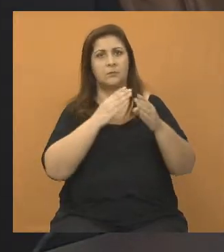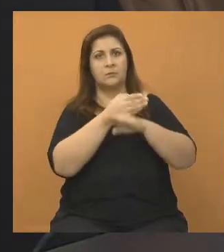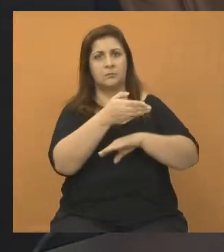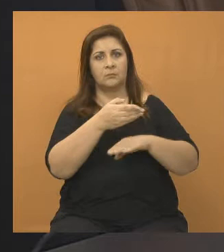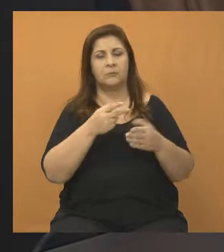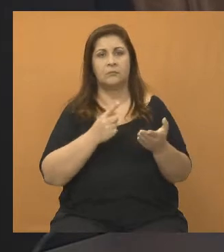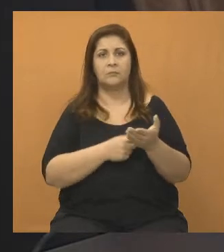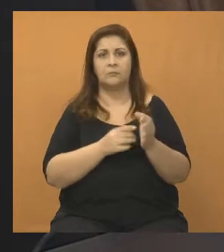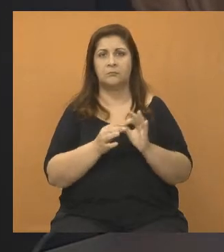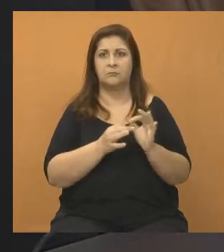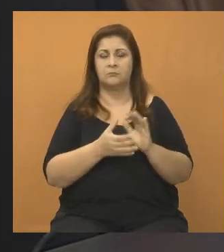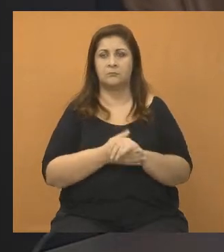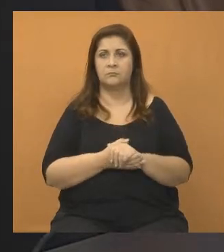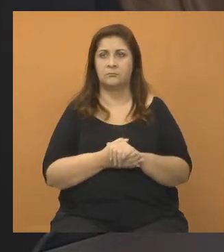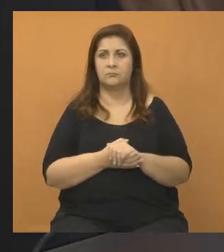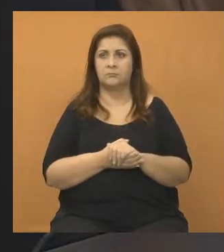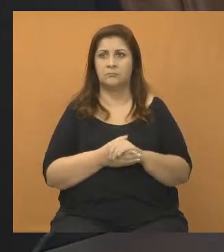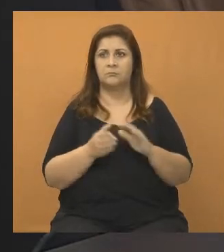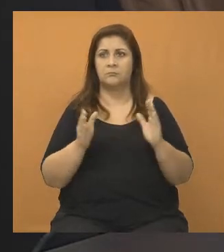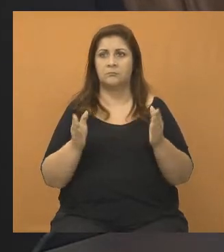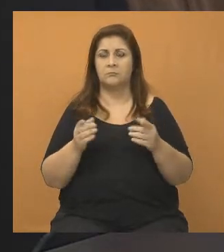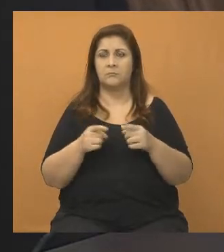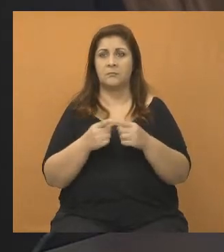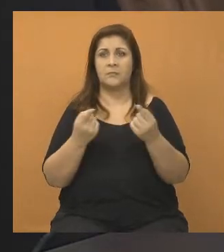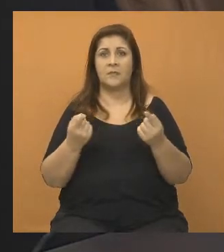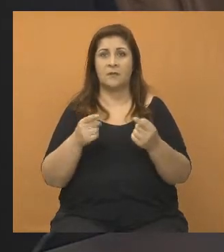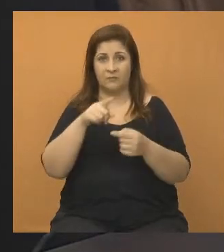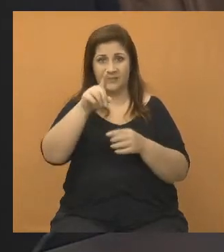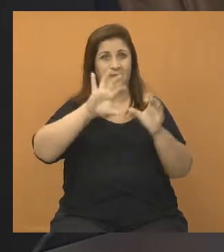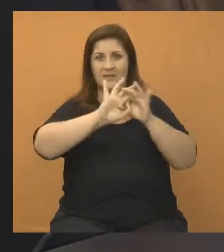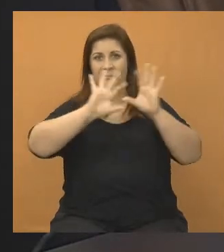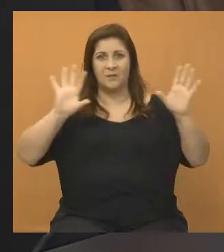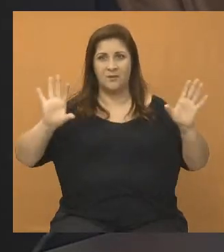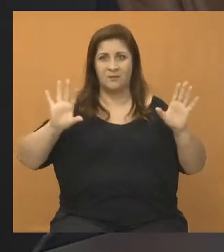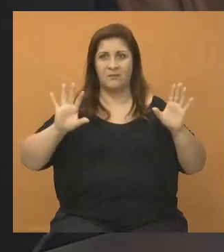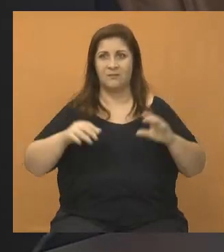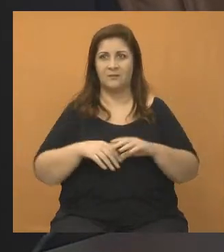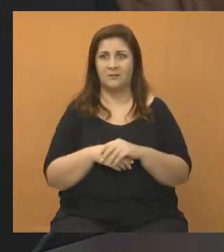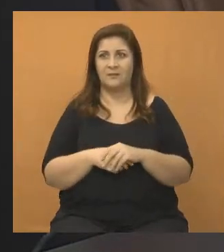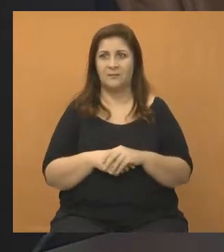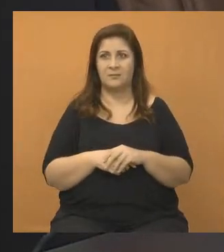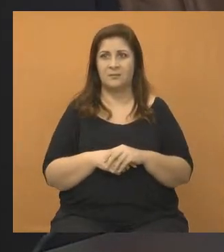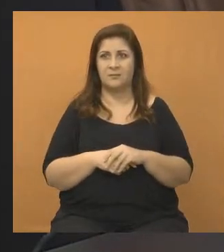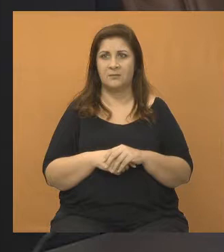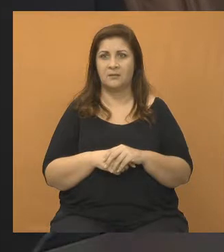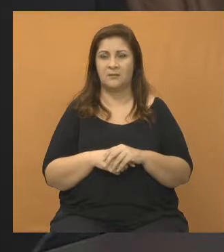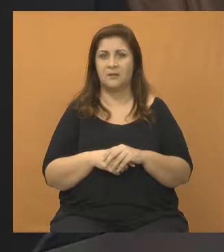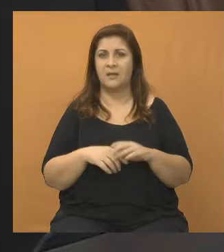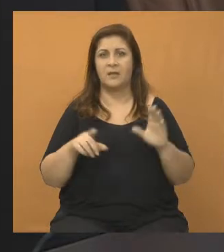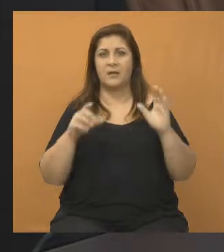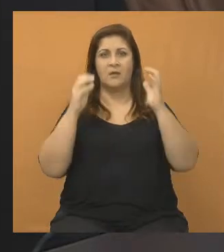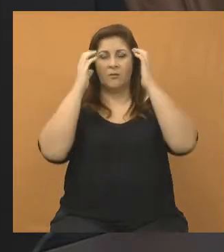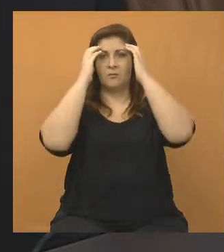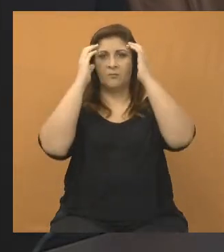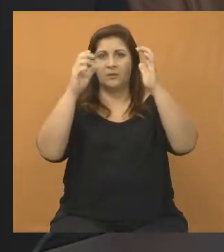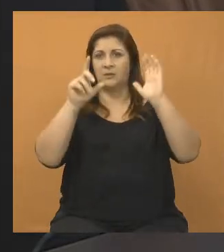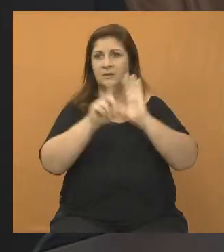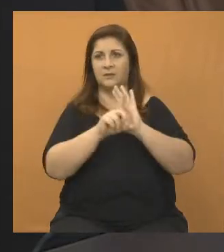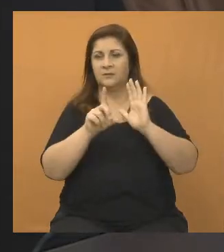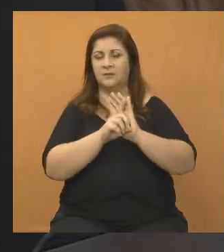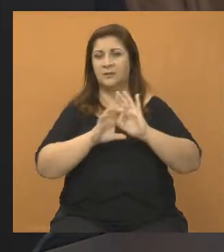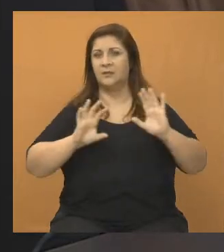Pelo que eu estou vendo aqui, vocês agora, vamos dizer, liberaram geral, né? Olha, é o que está na lei geral